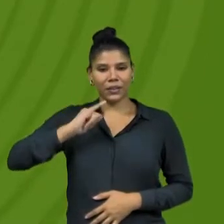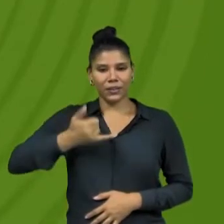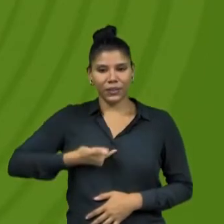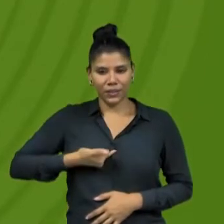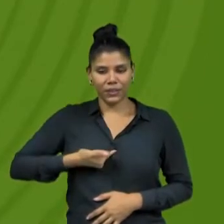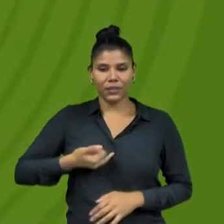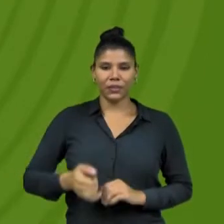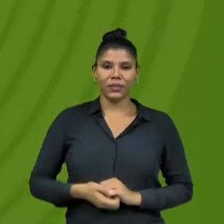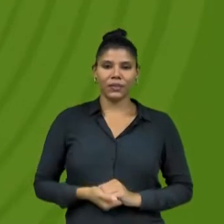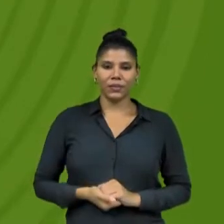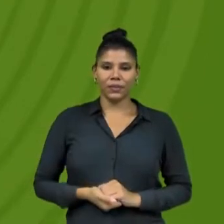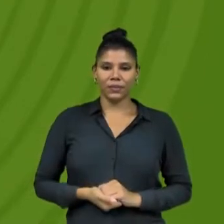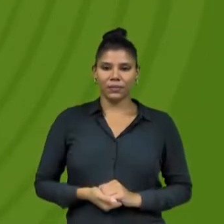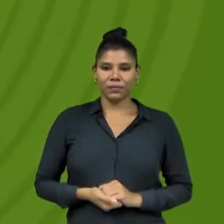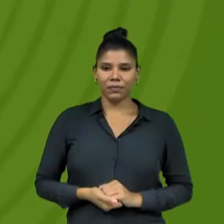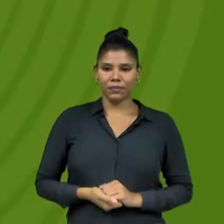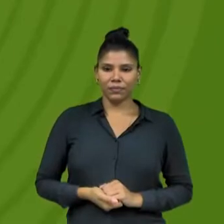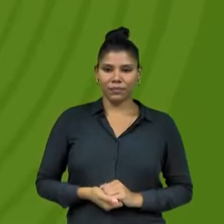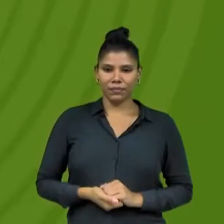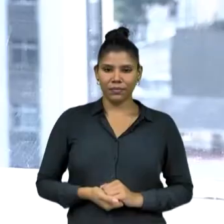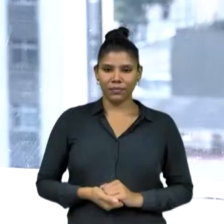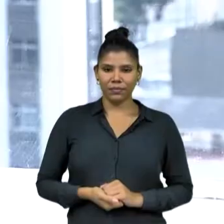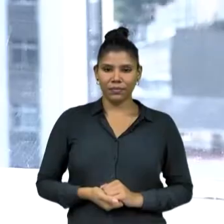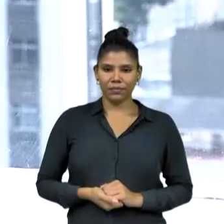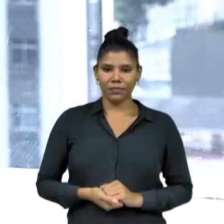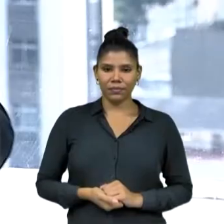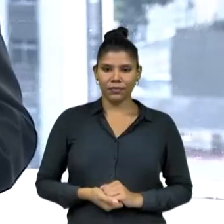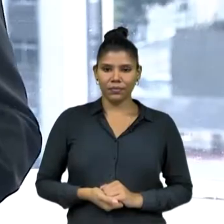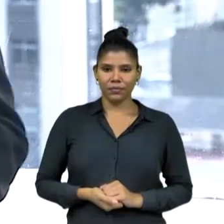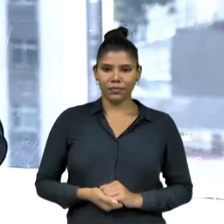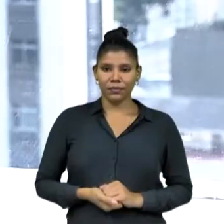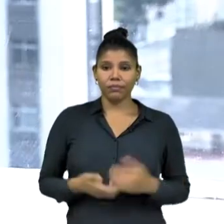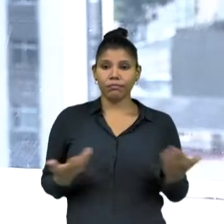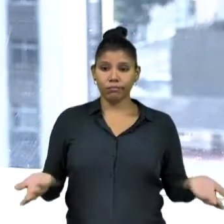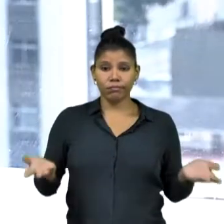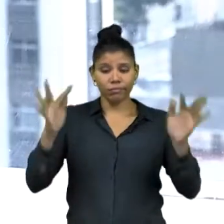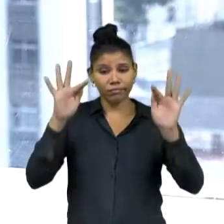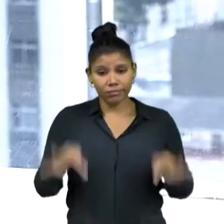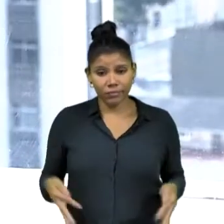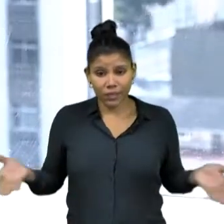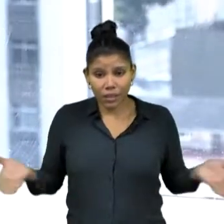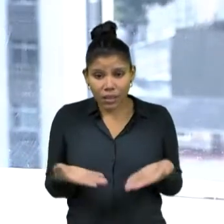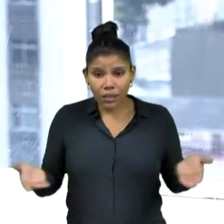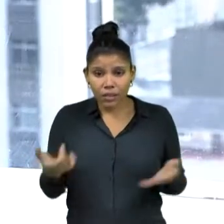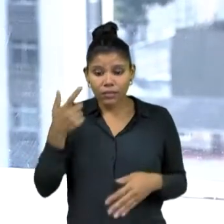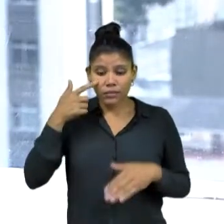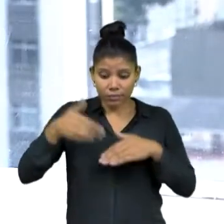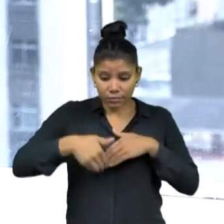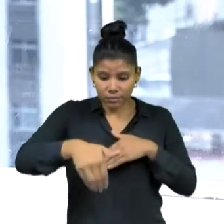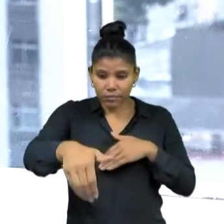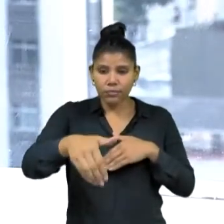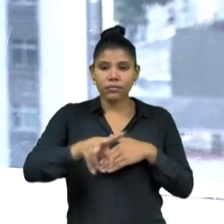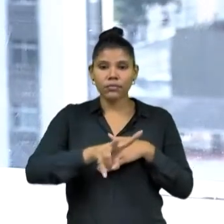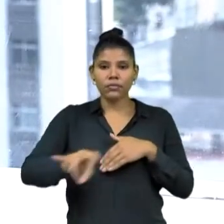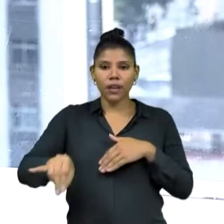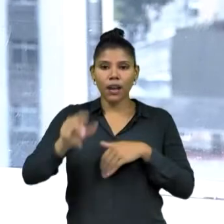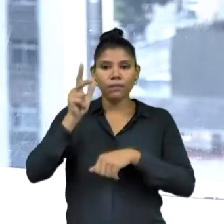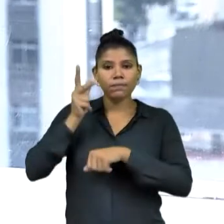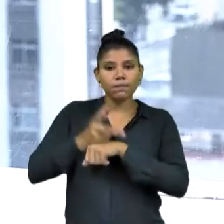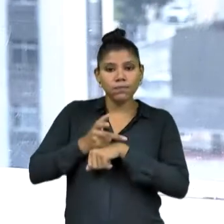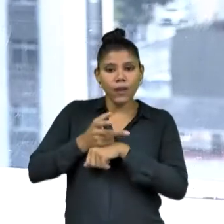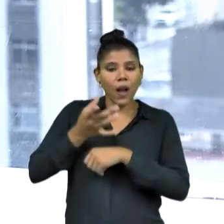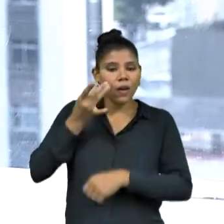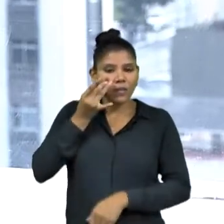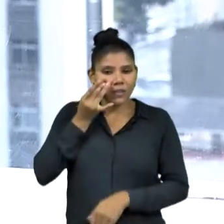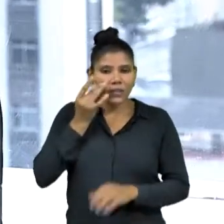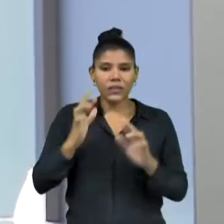pela sua participação aqui no primeiro expediente. A gente fica por aqui. Você acompanha logo a seguir a transmissão ao vivo da sessão